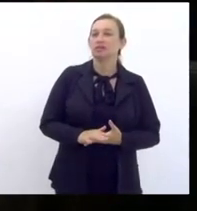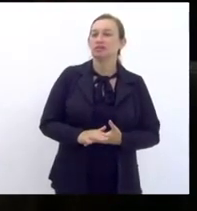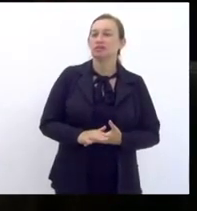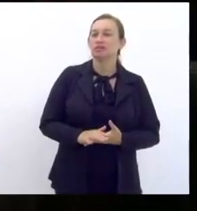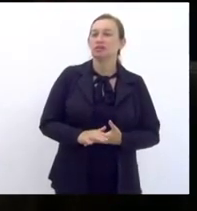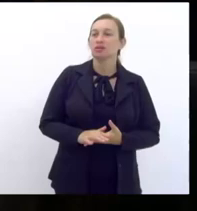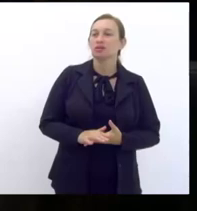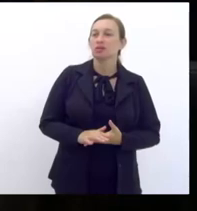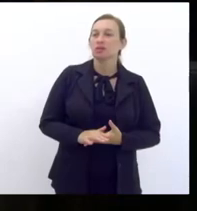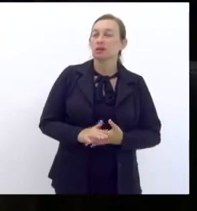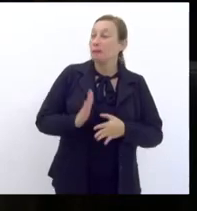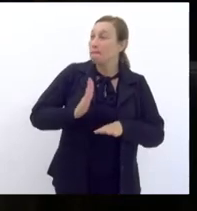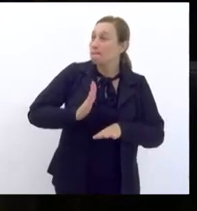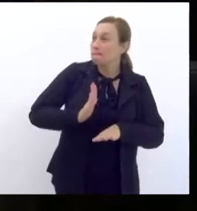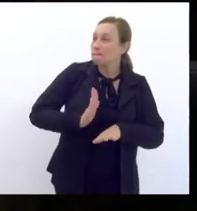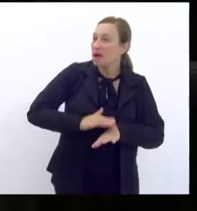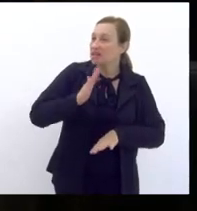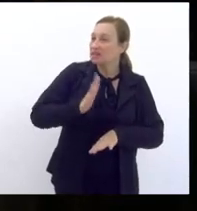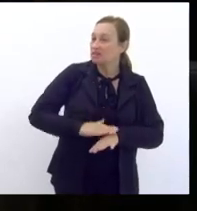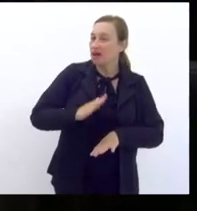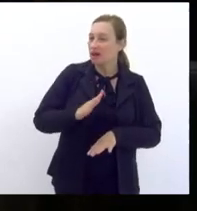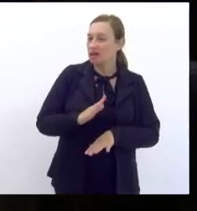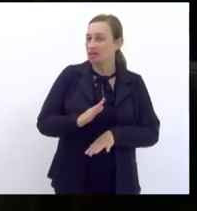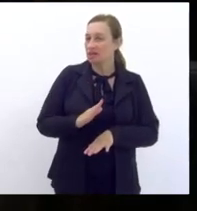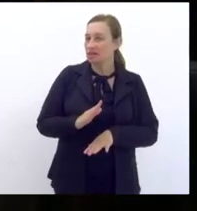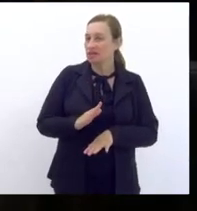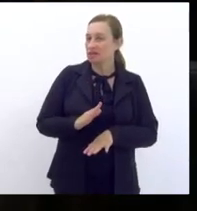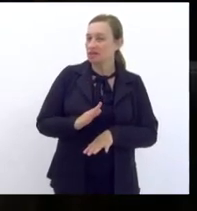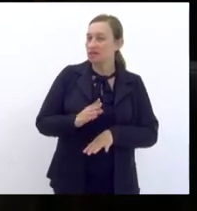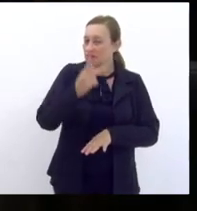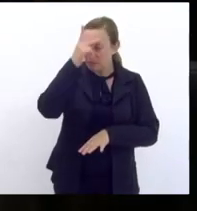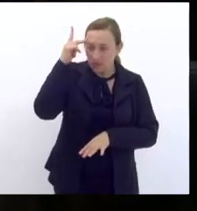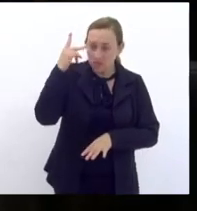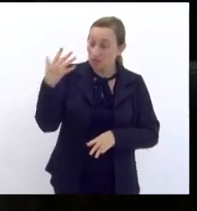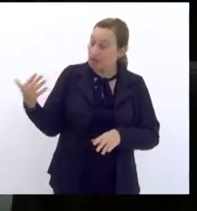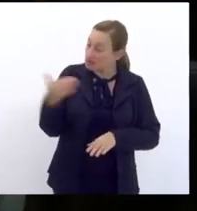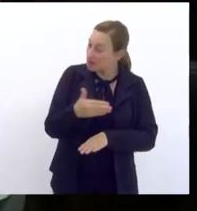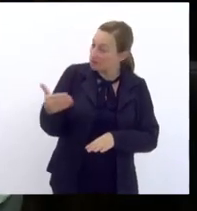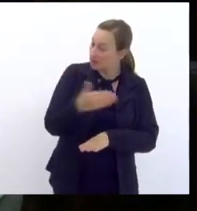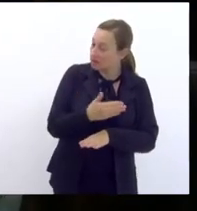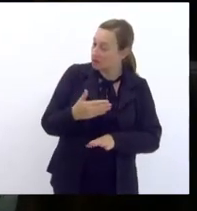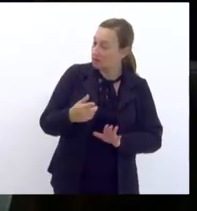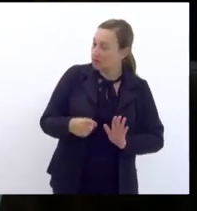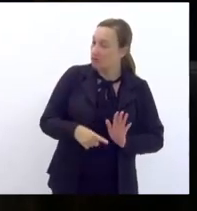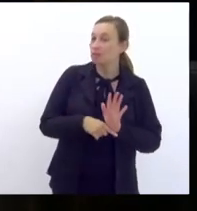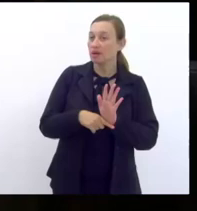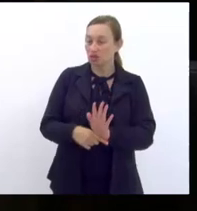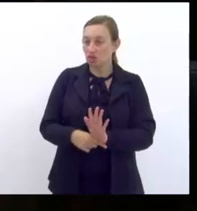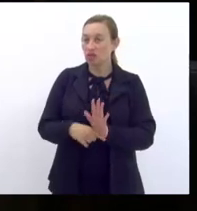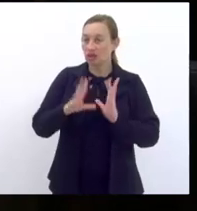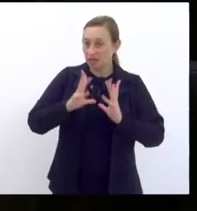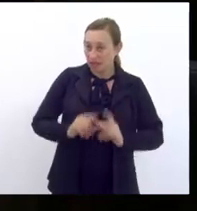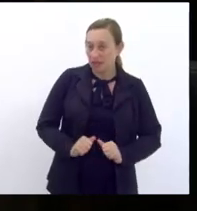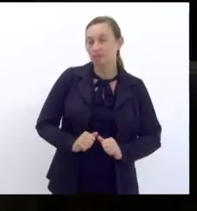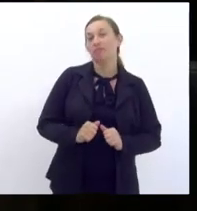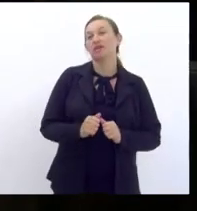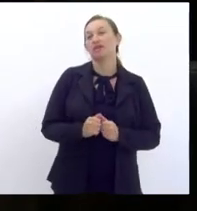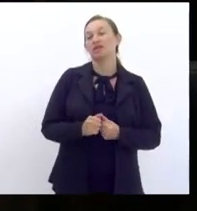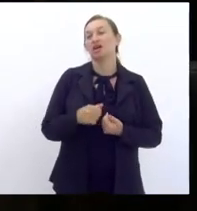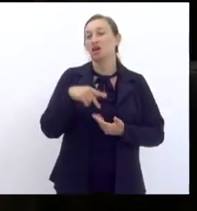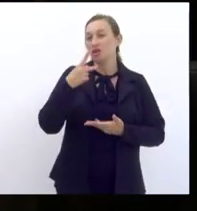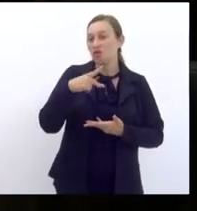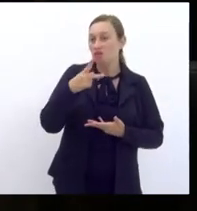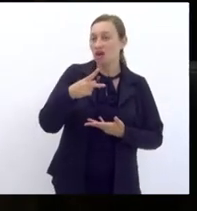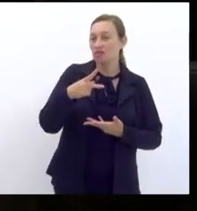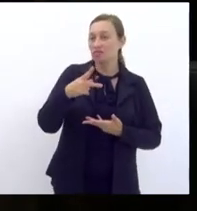tô recrutando mais membros por esse meu exército que eu falo gente o exército com carinho das pessoas